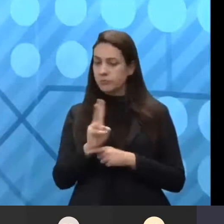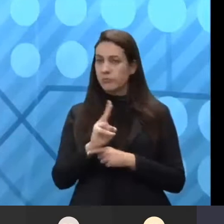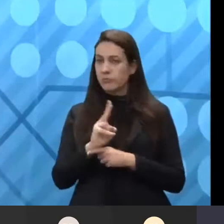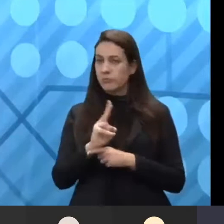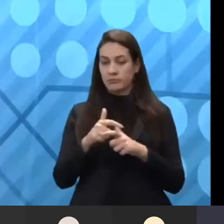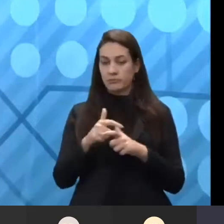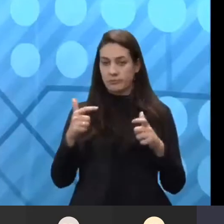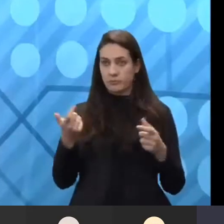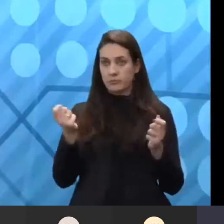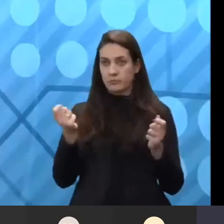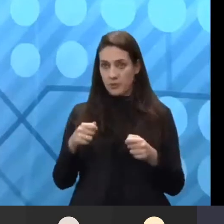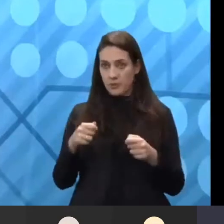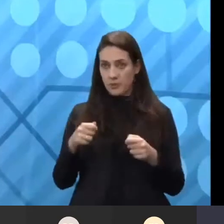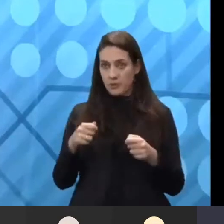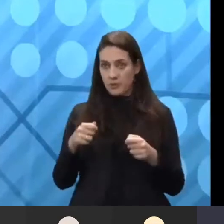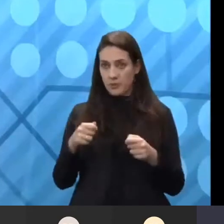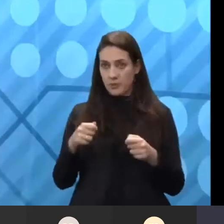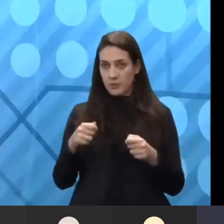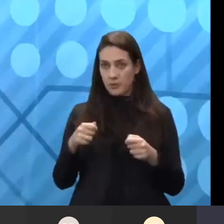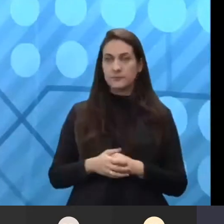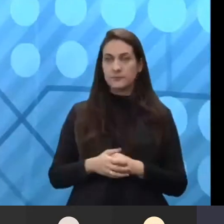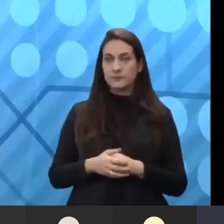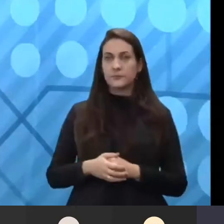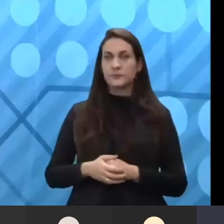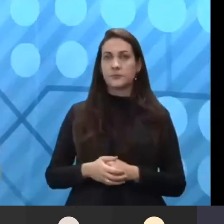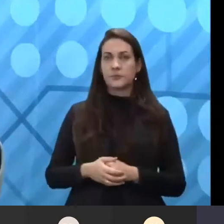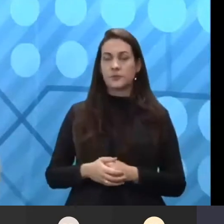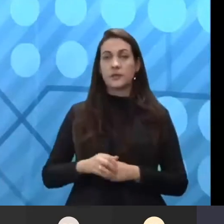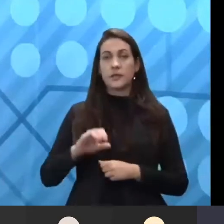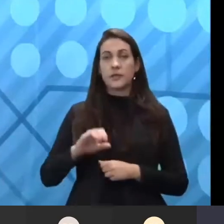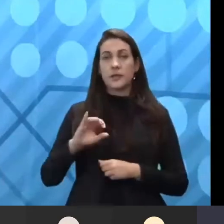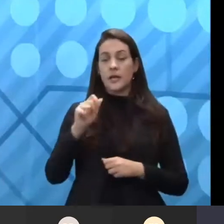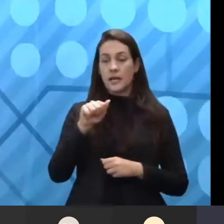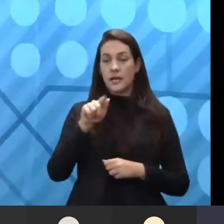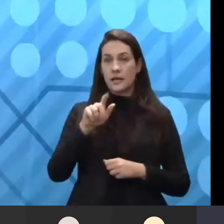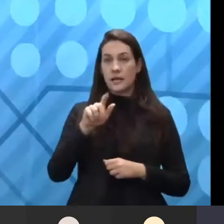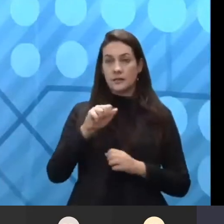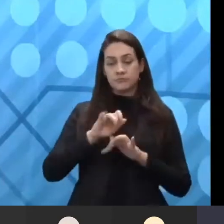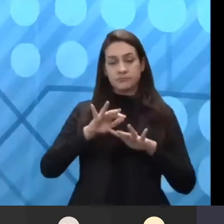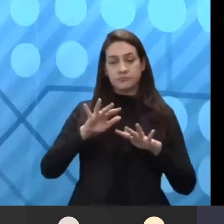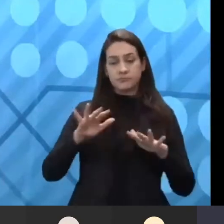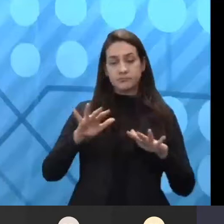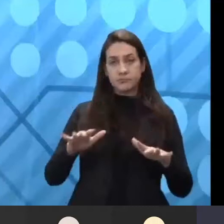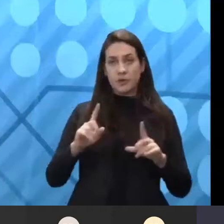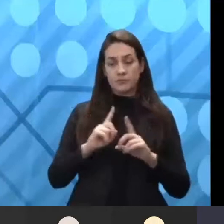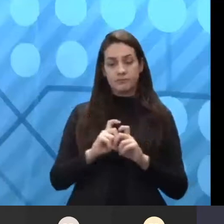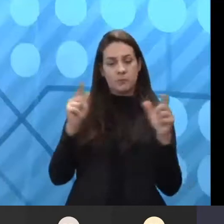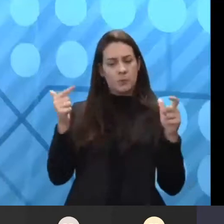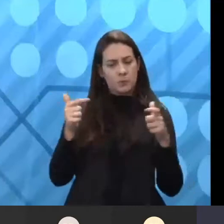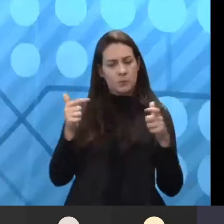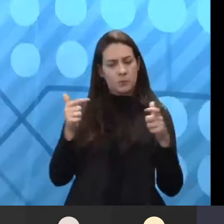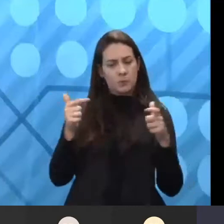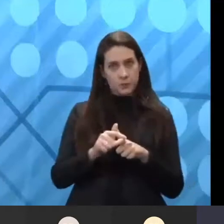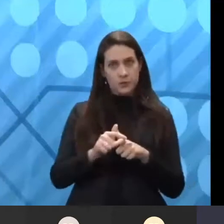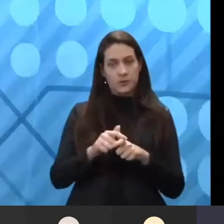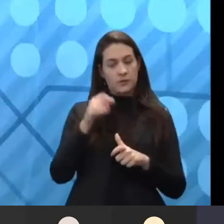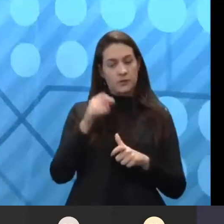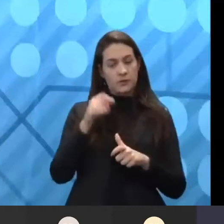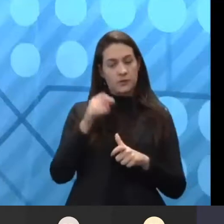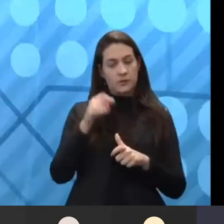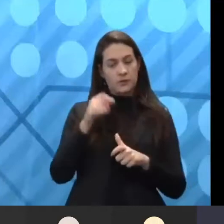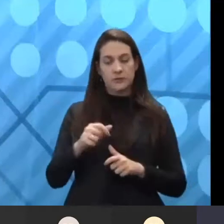bactéria, o que vai acontecer? Ele vai difundir pelo agar e vai inibir o crescimento bacteriano. Então,